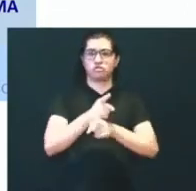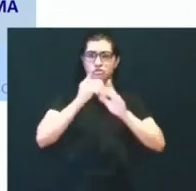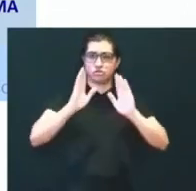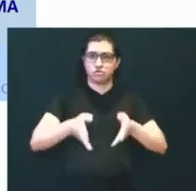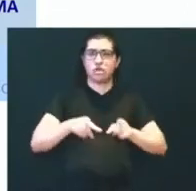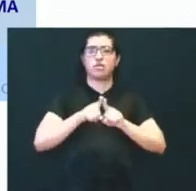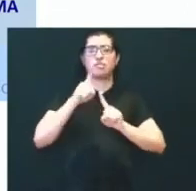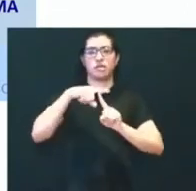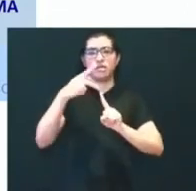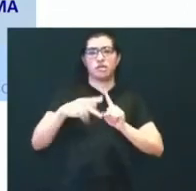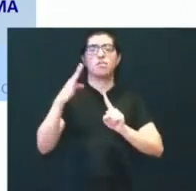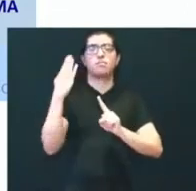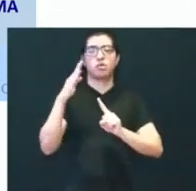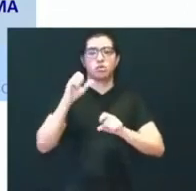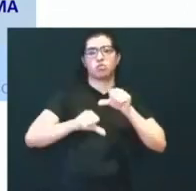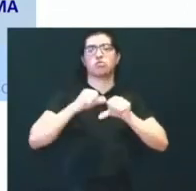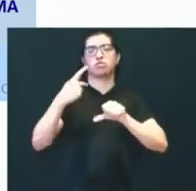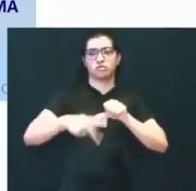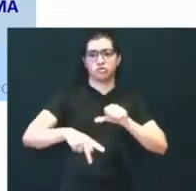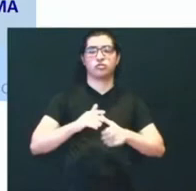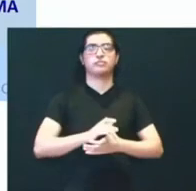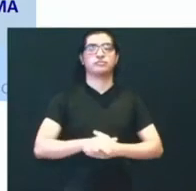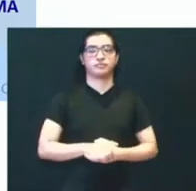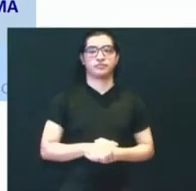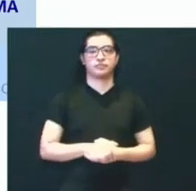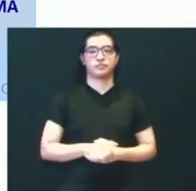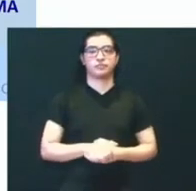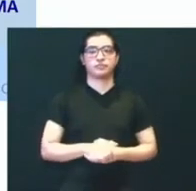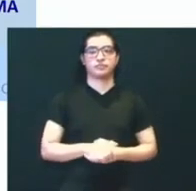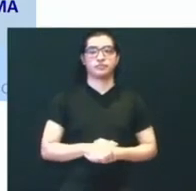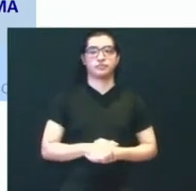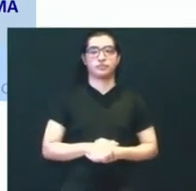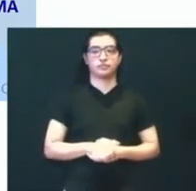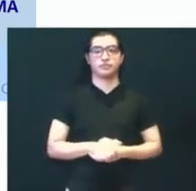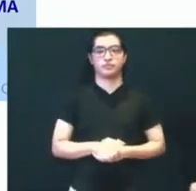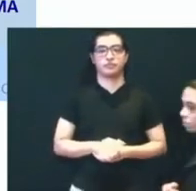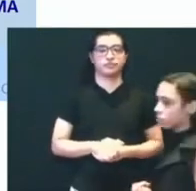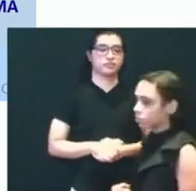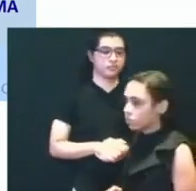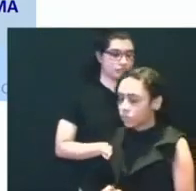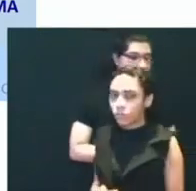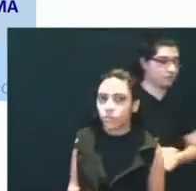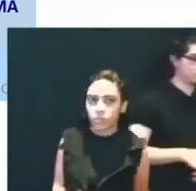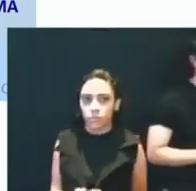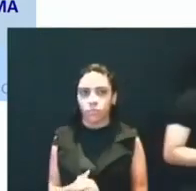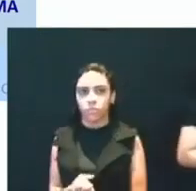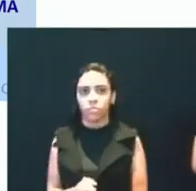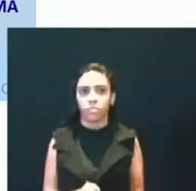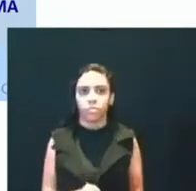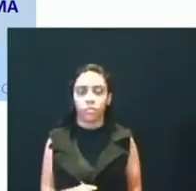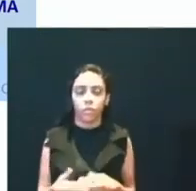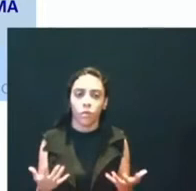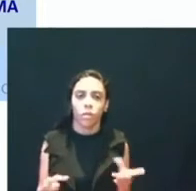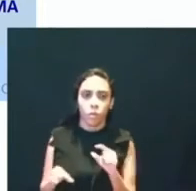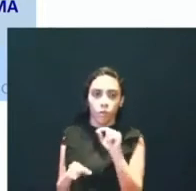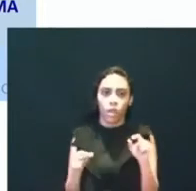tipo biológico, já sei as alterações citogenéticas, é alcançar o que a gente chama de remissão completa. A remissão